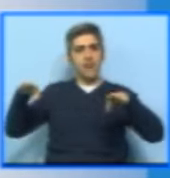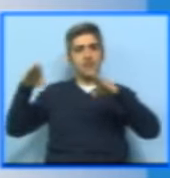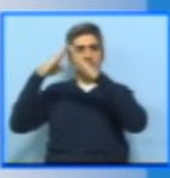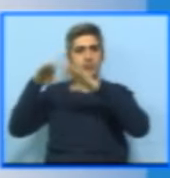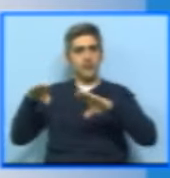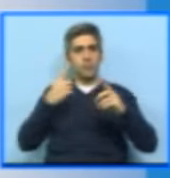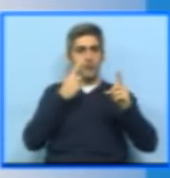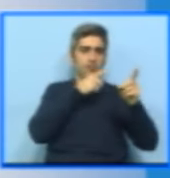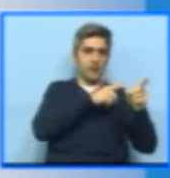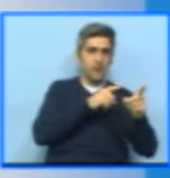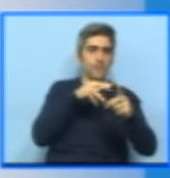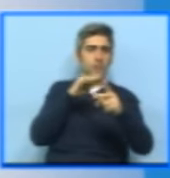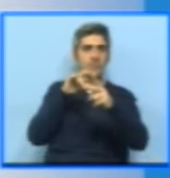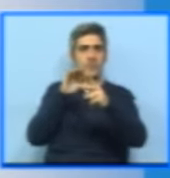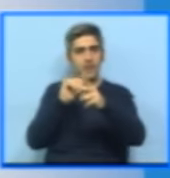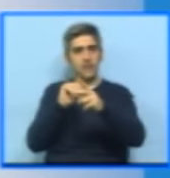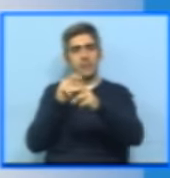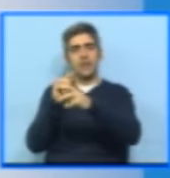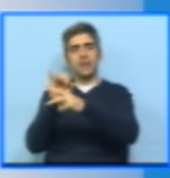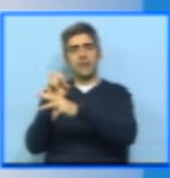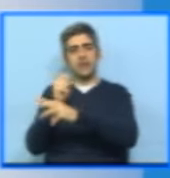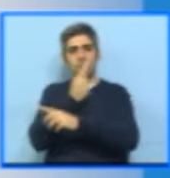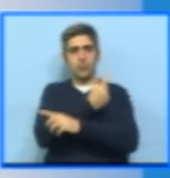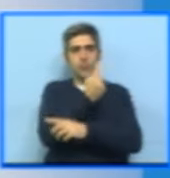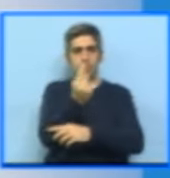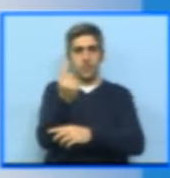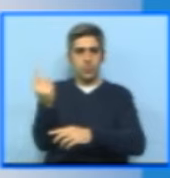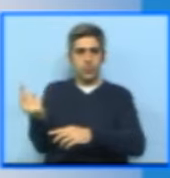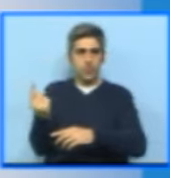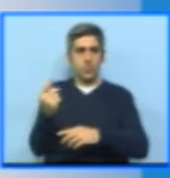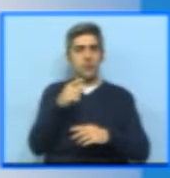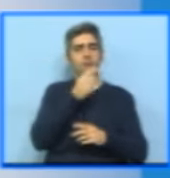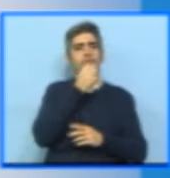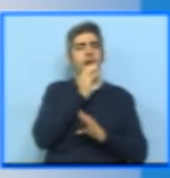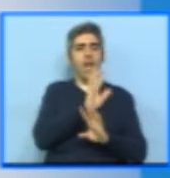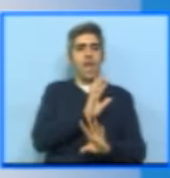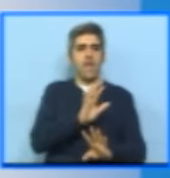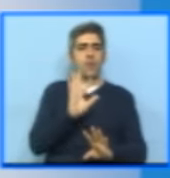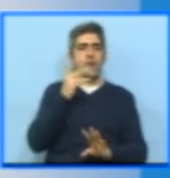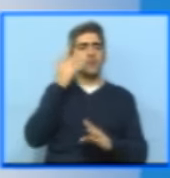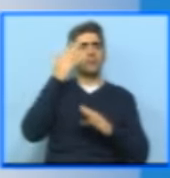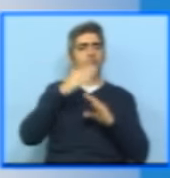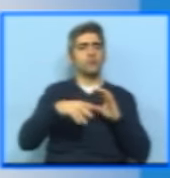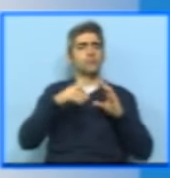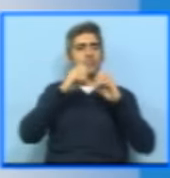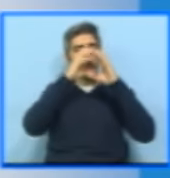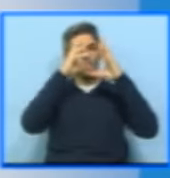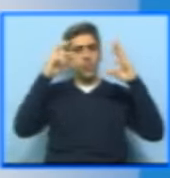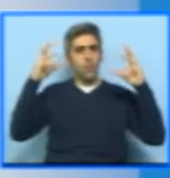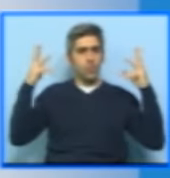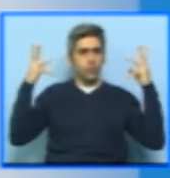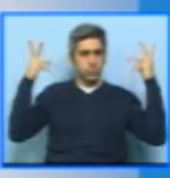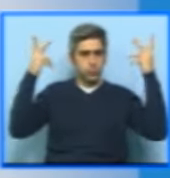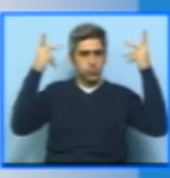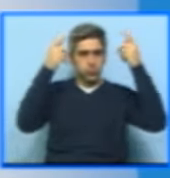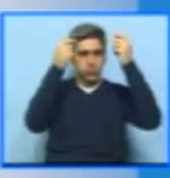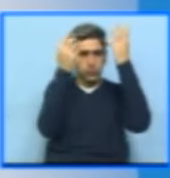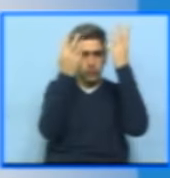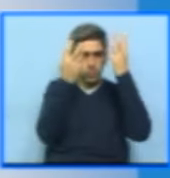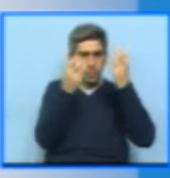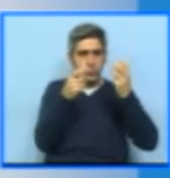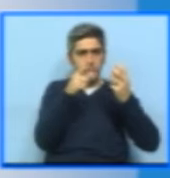Moisés e outra para Elias. Ainda ele falava quando uma nuvem luminosa os cobriu com a sua sombra,